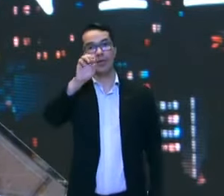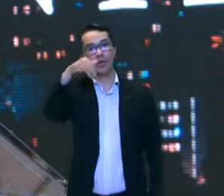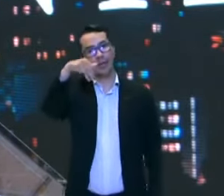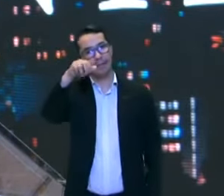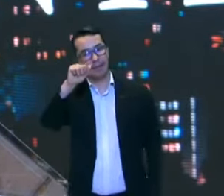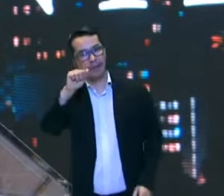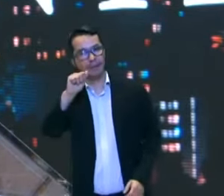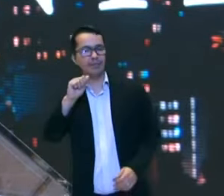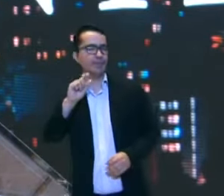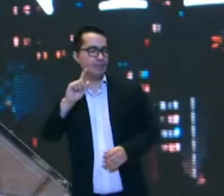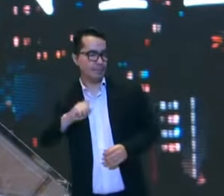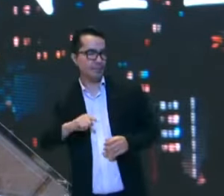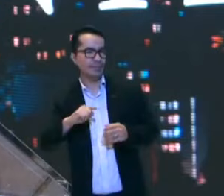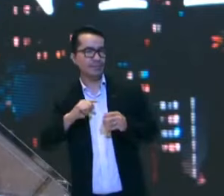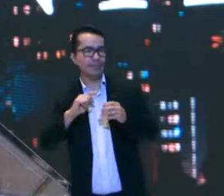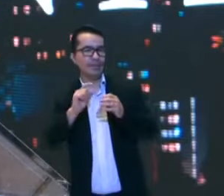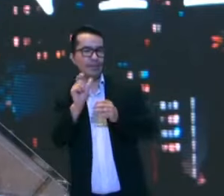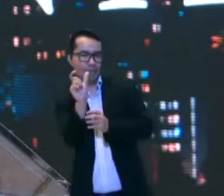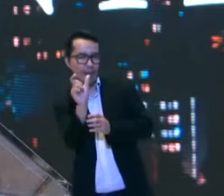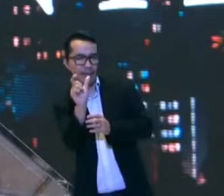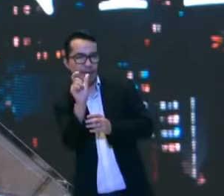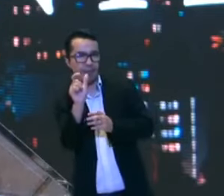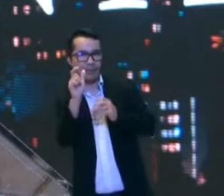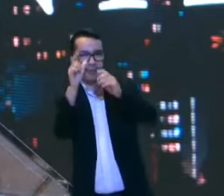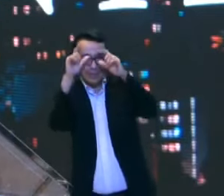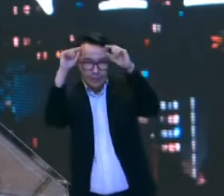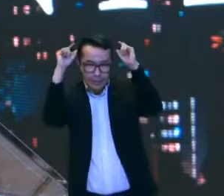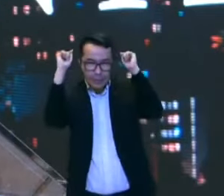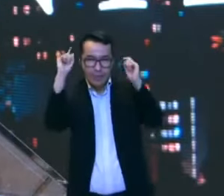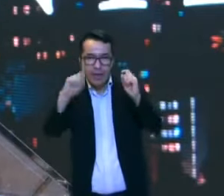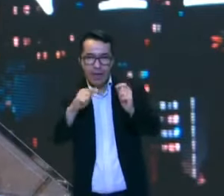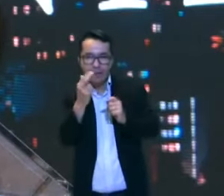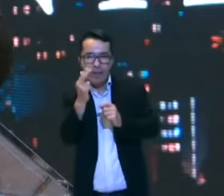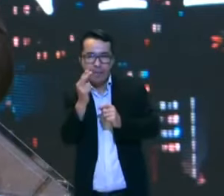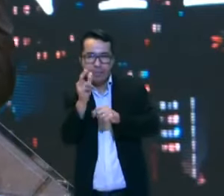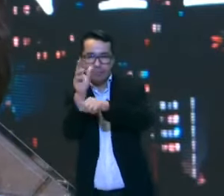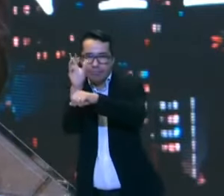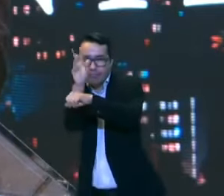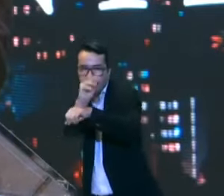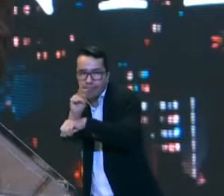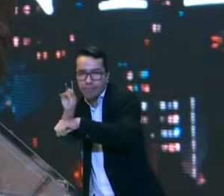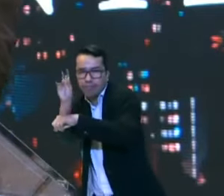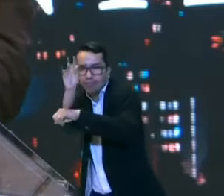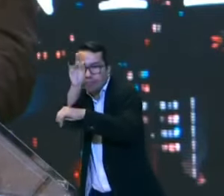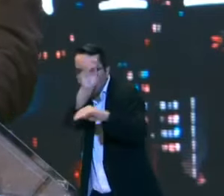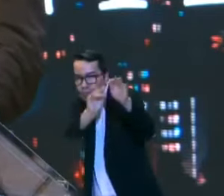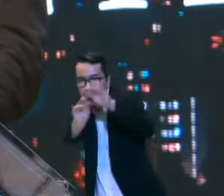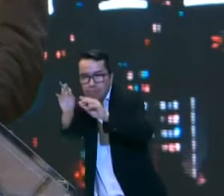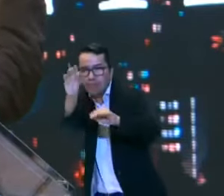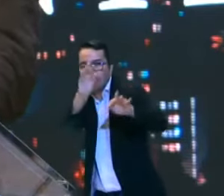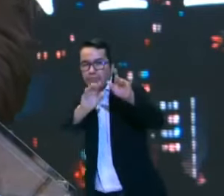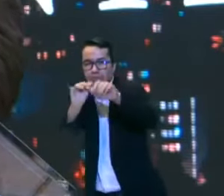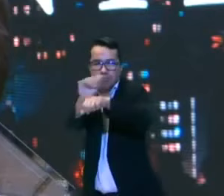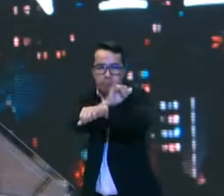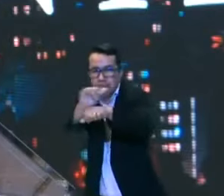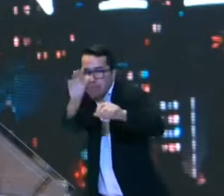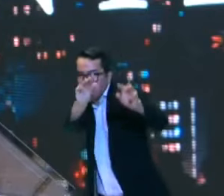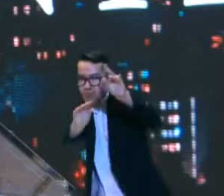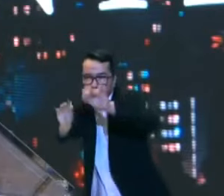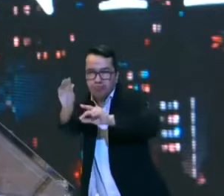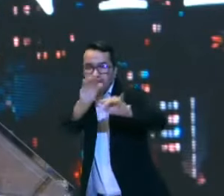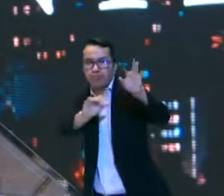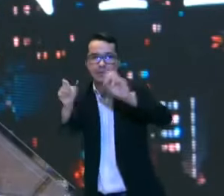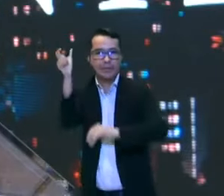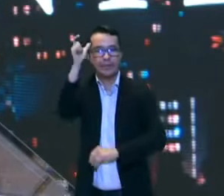exatamente isso: maquinação do mal, astúcia, plano vil. A Bíblia está dizendo para nós é que